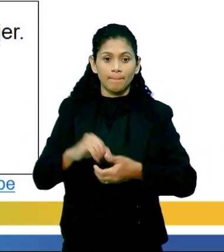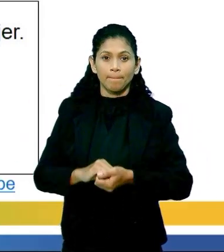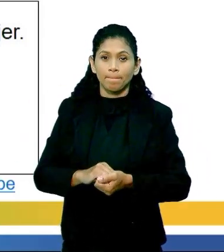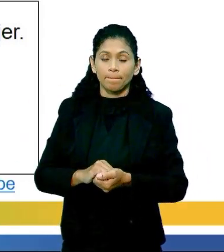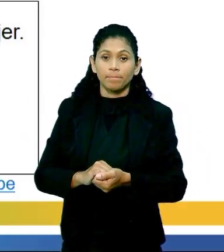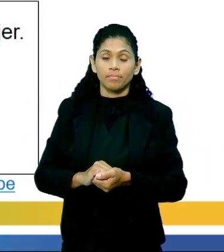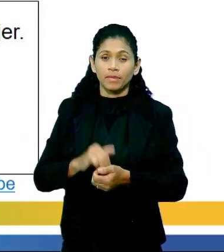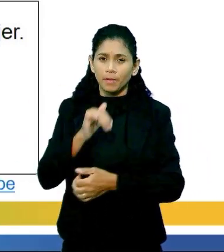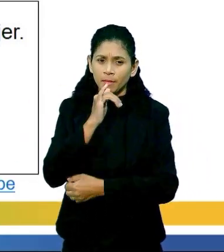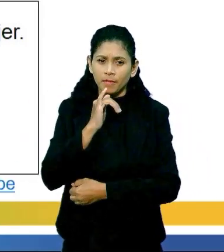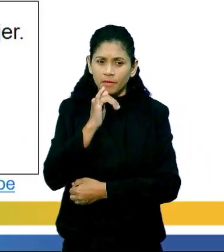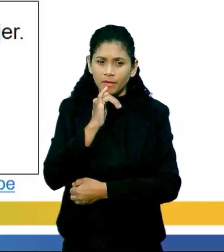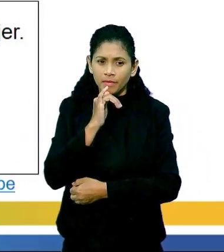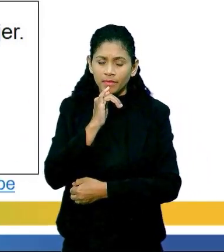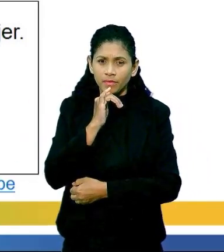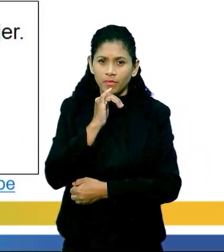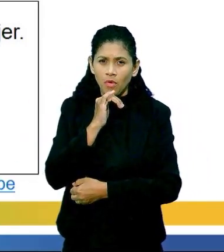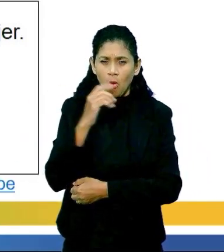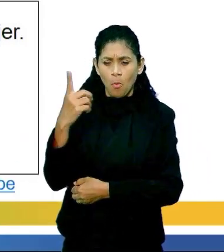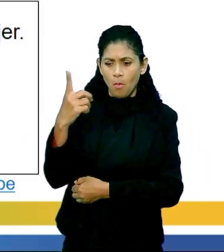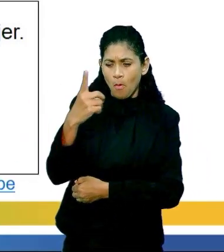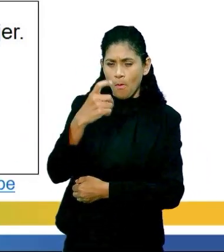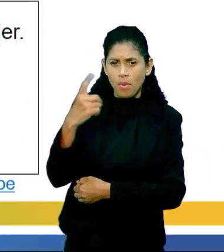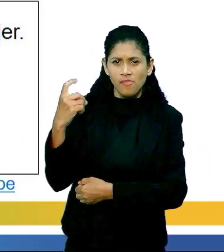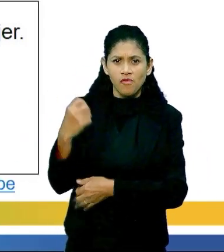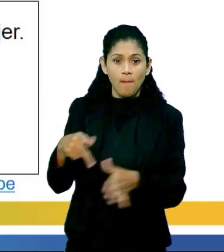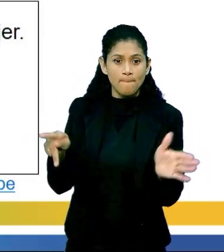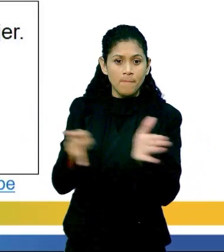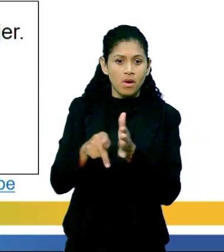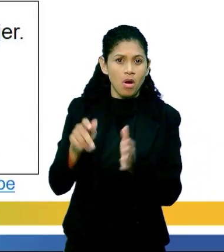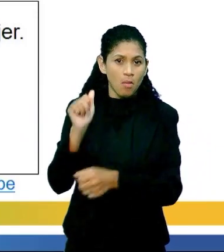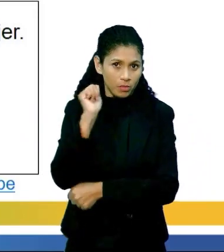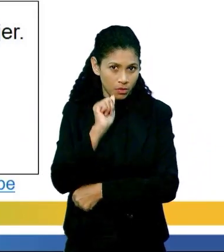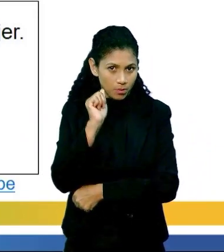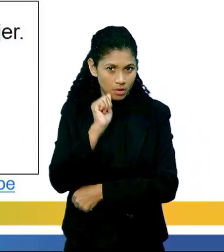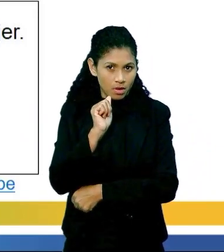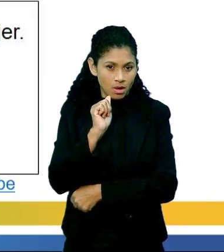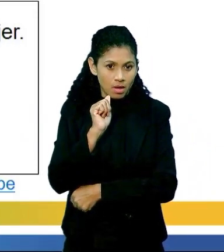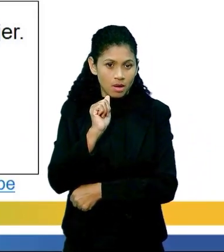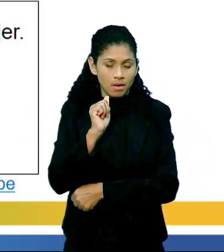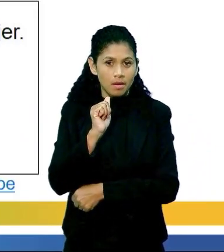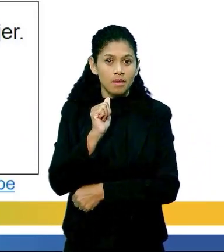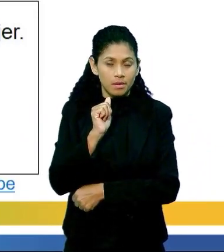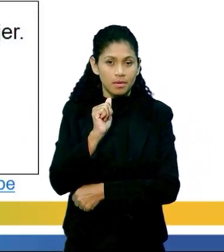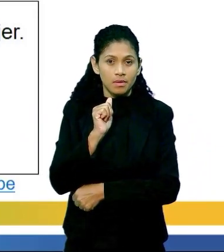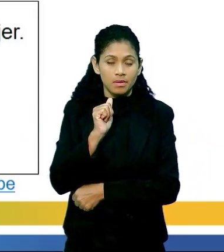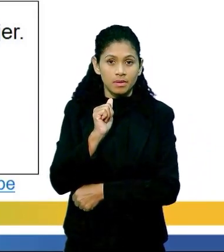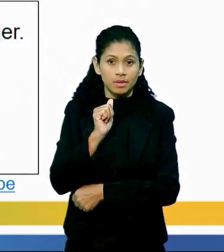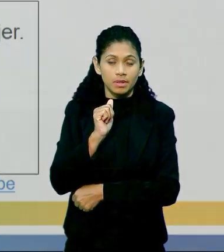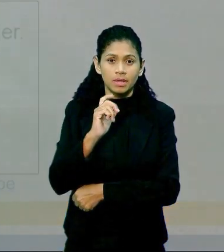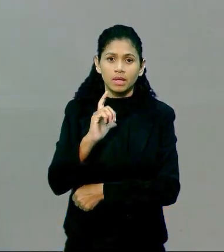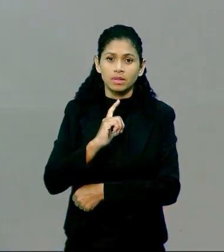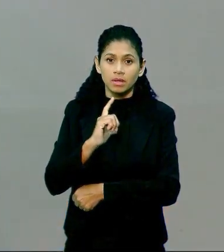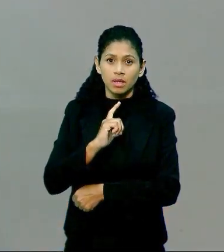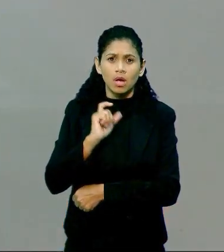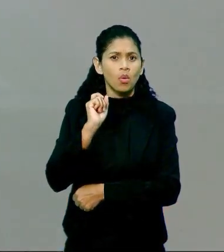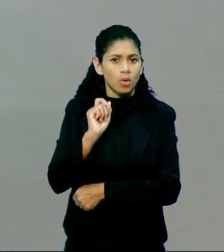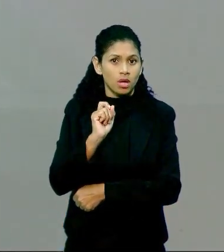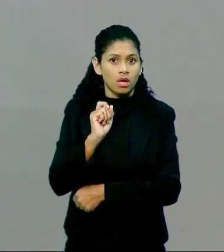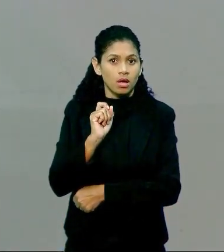se fala perfume de mulher, infere-se que acaba de aqui ter uma mulher,